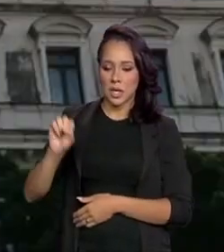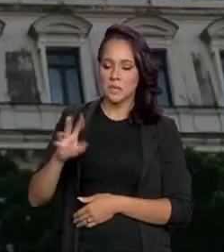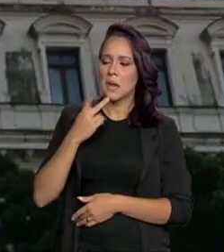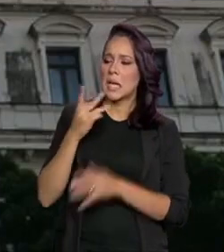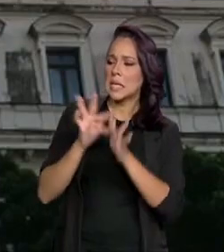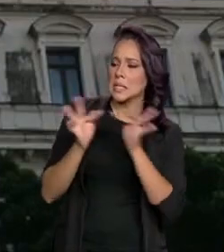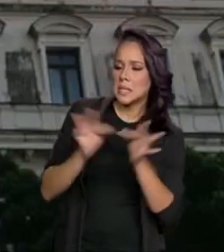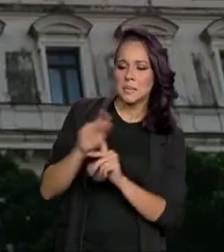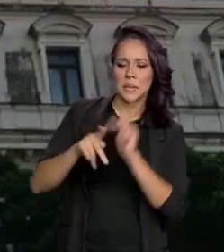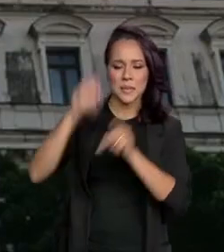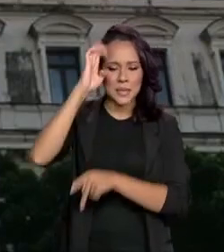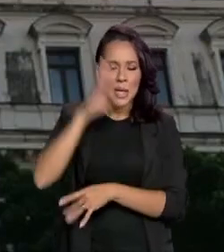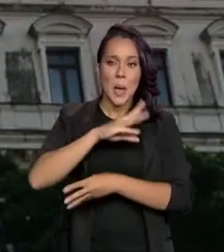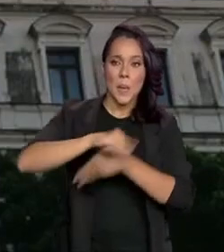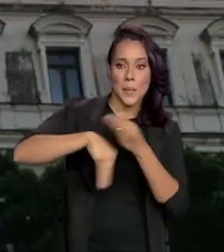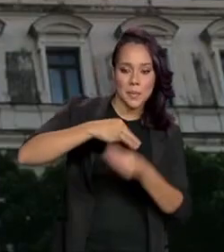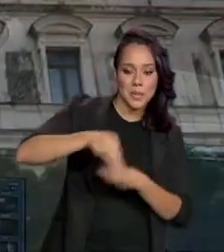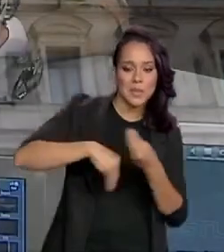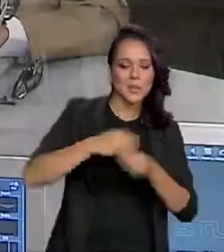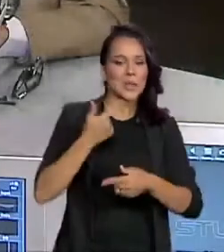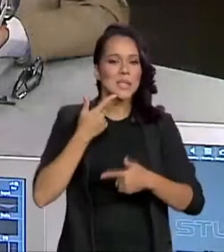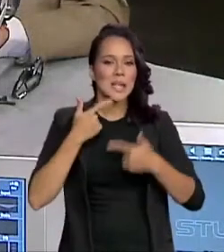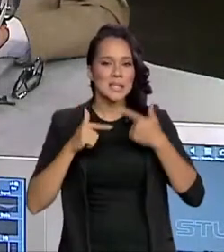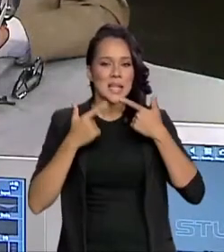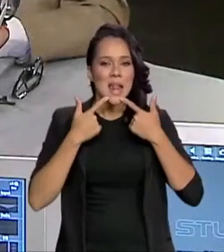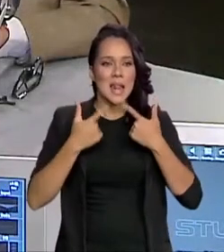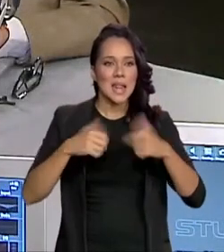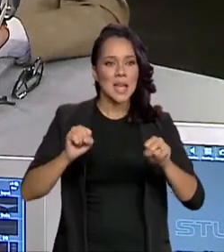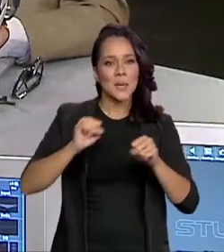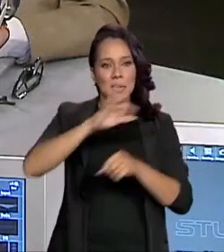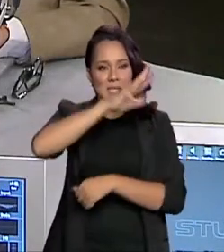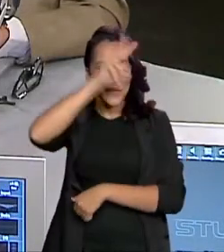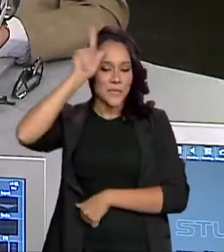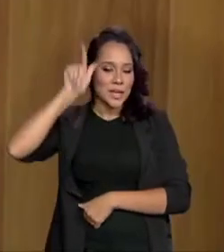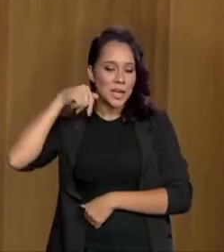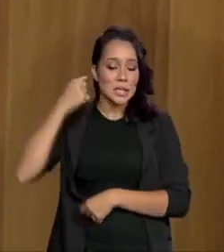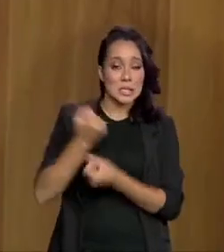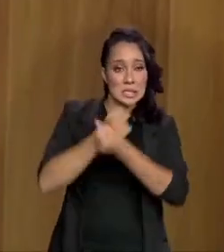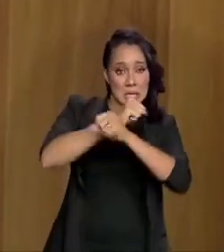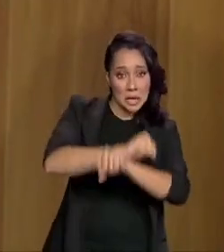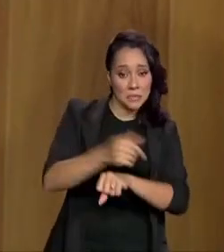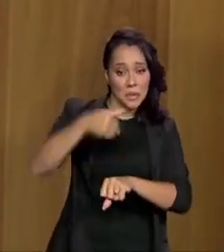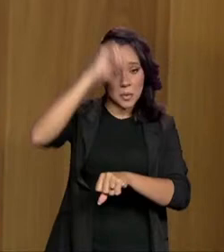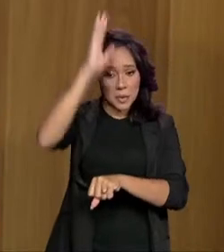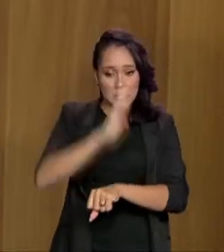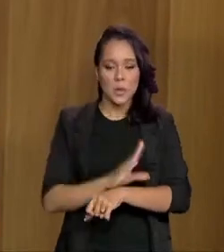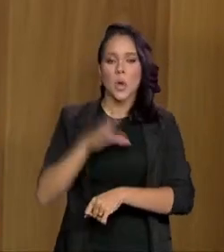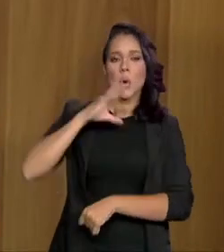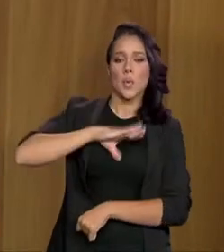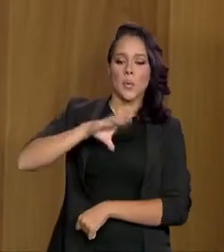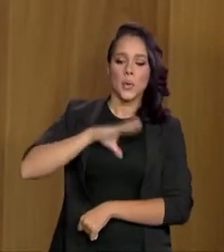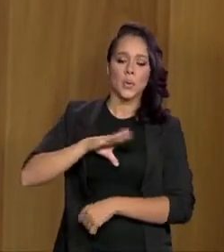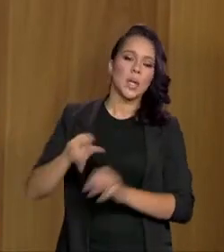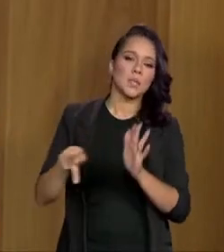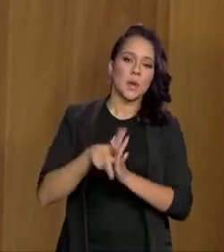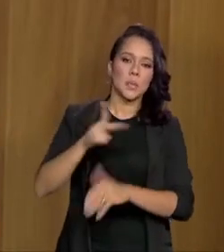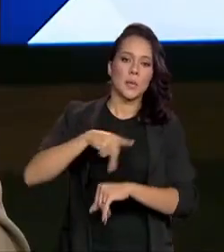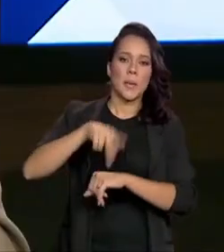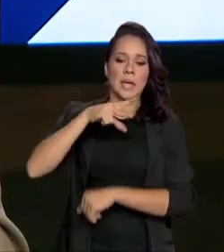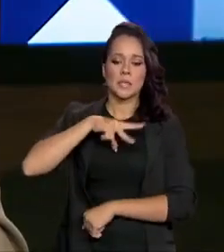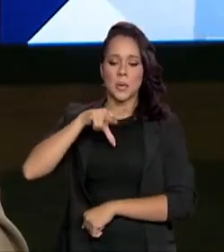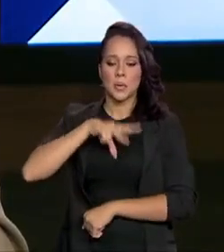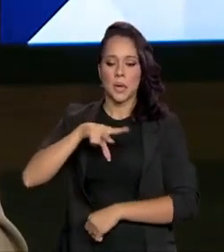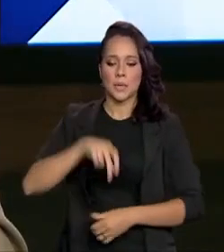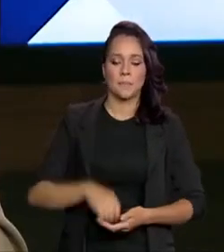simples do brasileiro, uma mistura das línguas africanas dos escravizados que vieram para o Brasil com o português de Portugal. Segundo